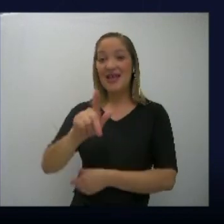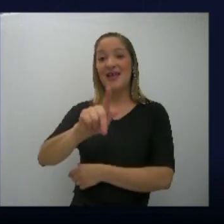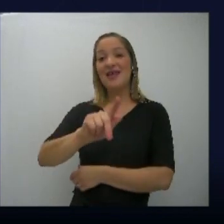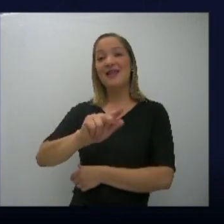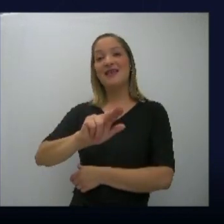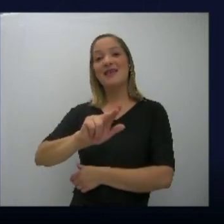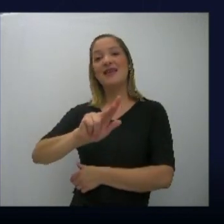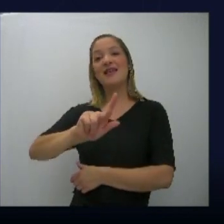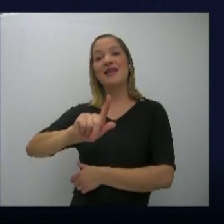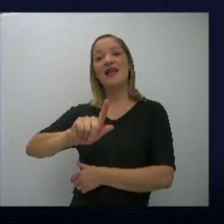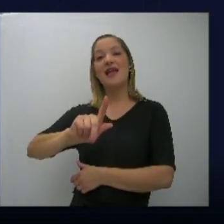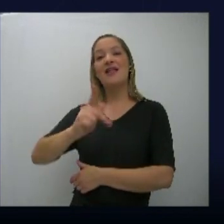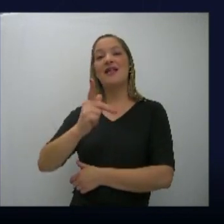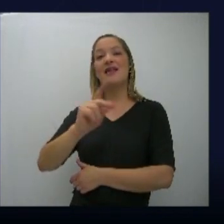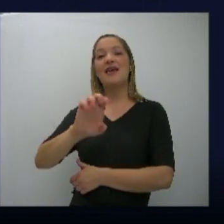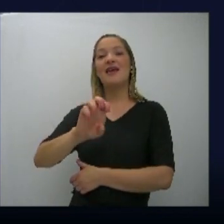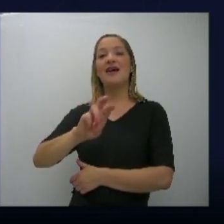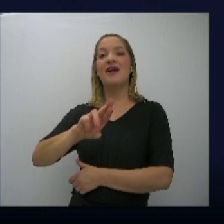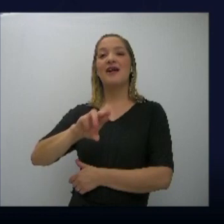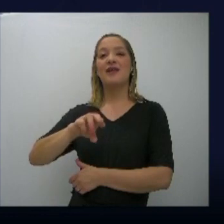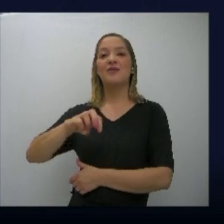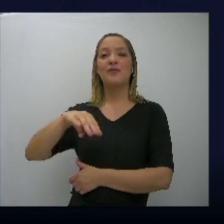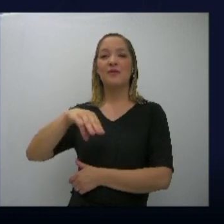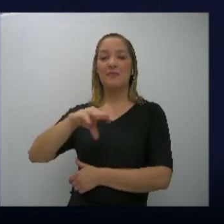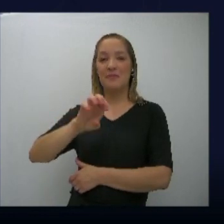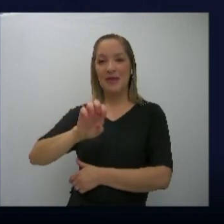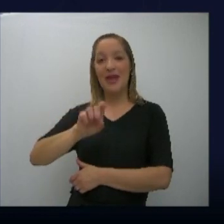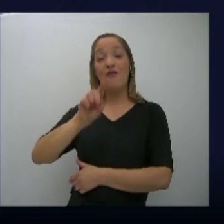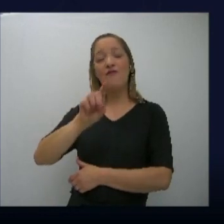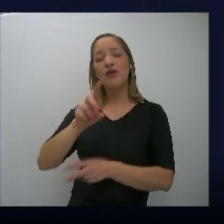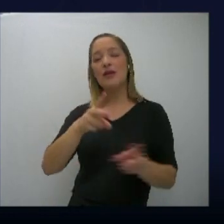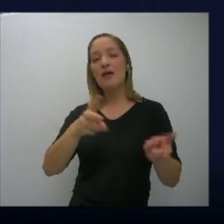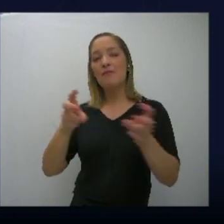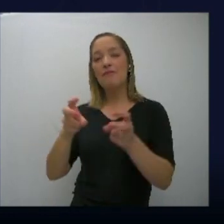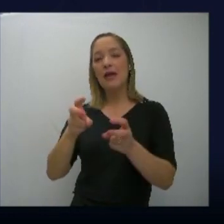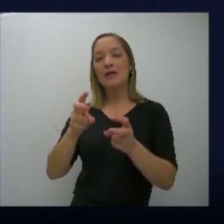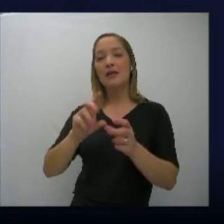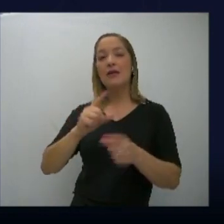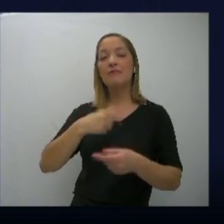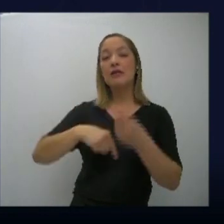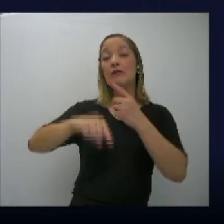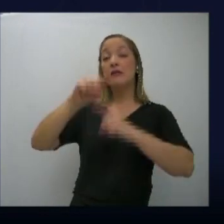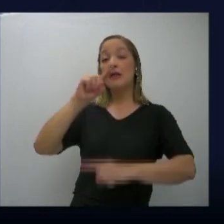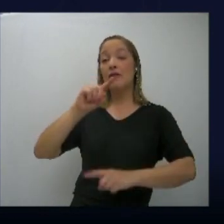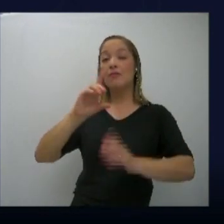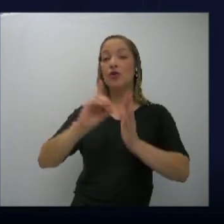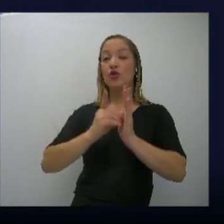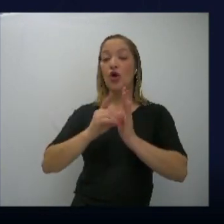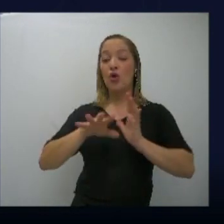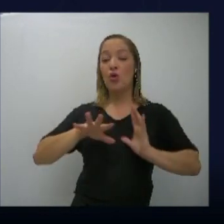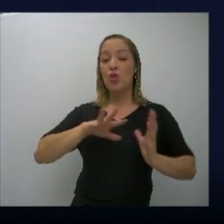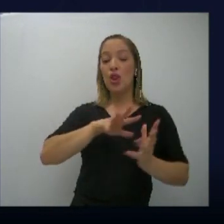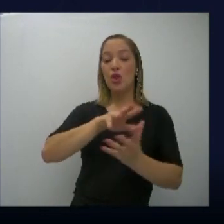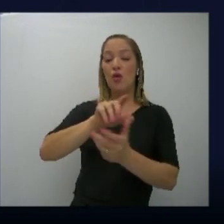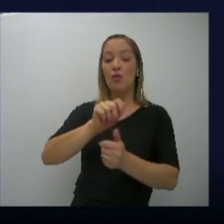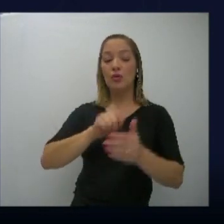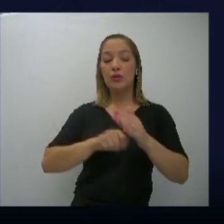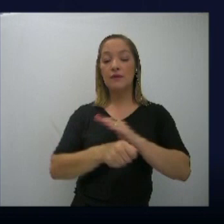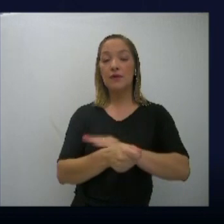sua leitura o setor Guilherme como é que você tá vendo essa transformação digital no mundo de investimentos e depois a gente o mundo de